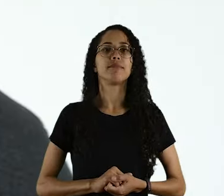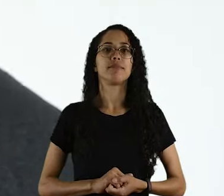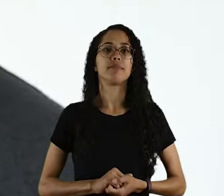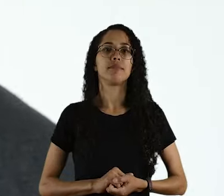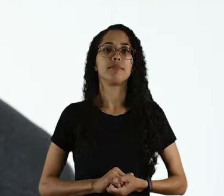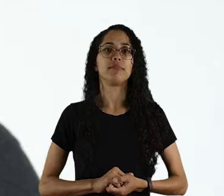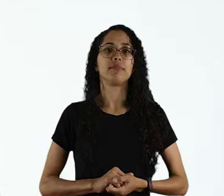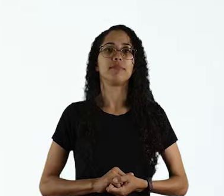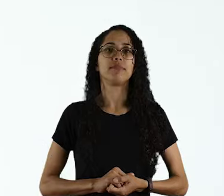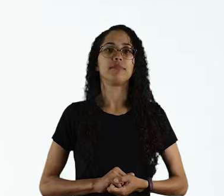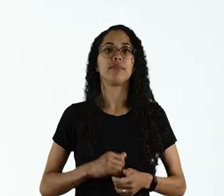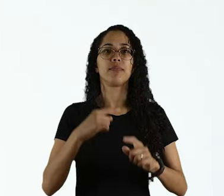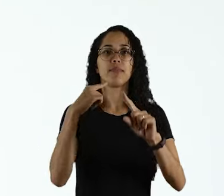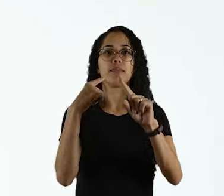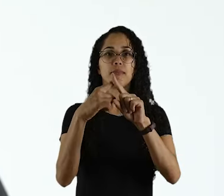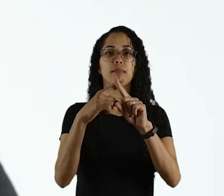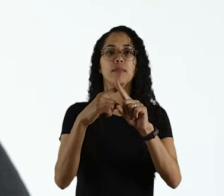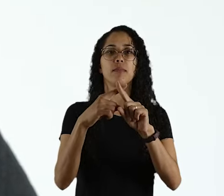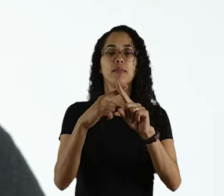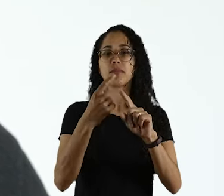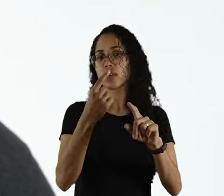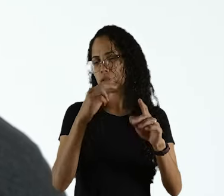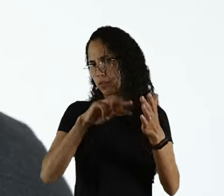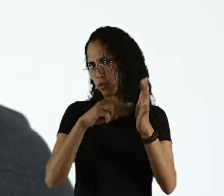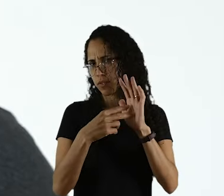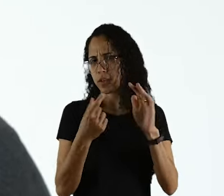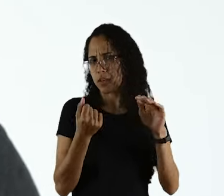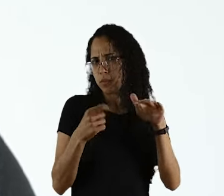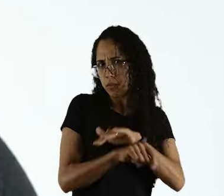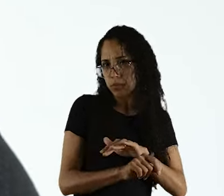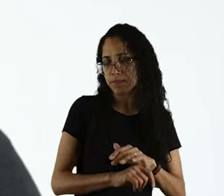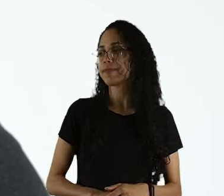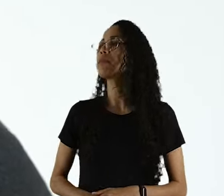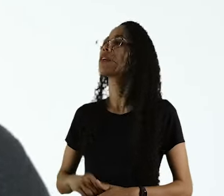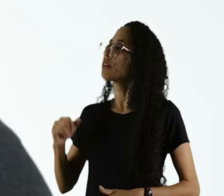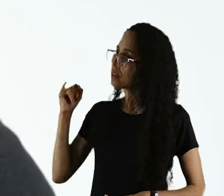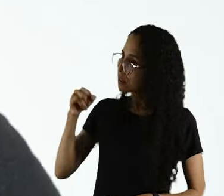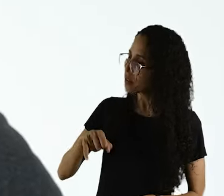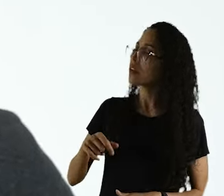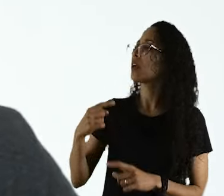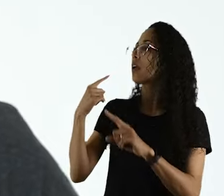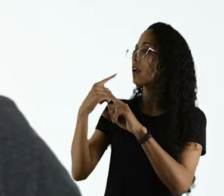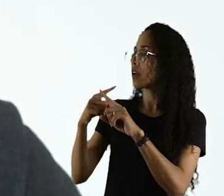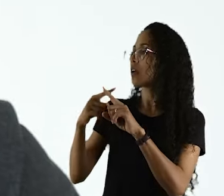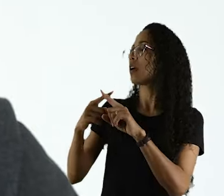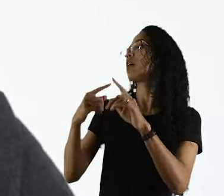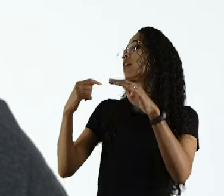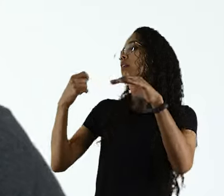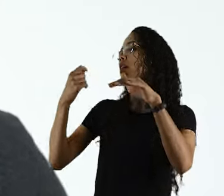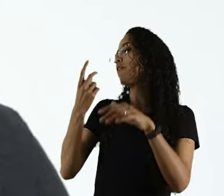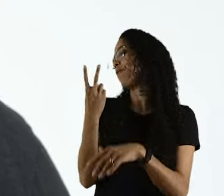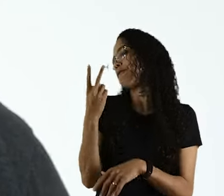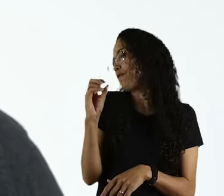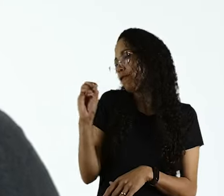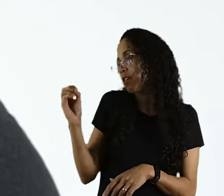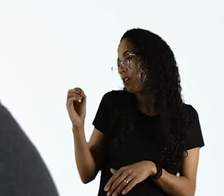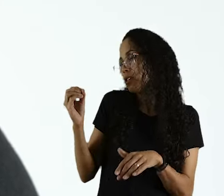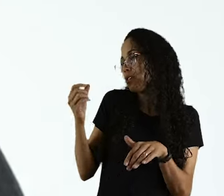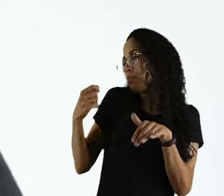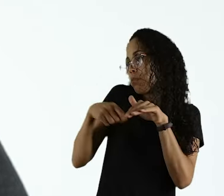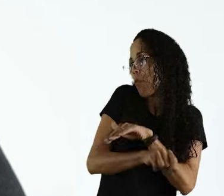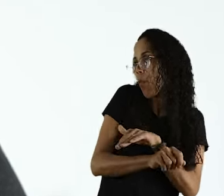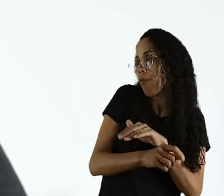aposta ou investimento? Ah, você será é investimento, porque você joga R$20, vamos botar 10, 20, quantos tiver na mão, você